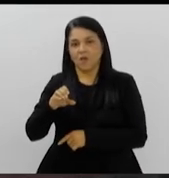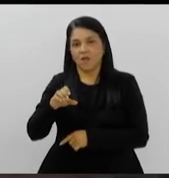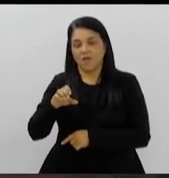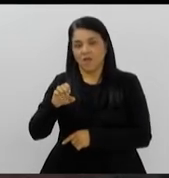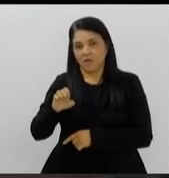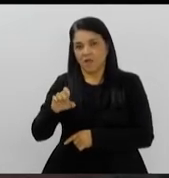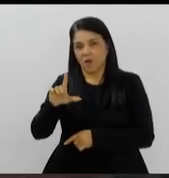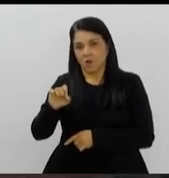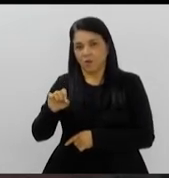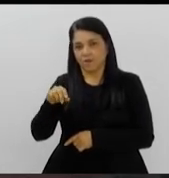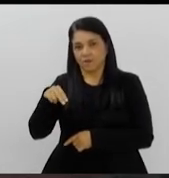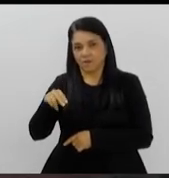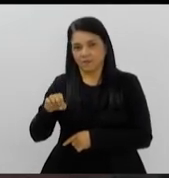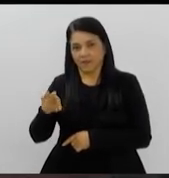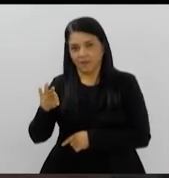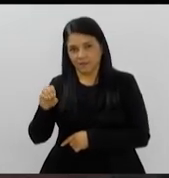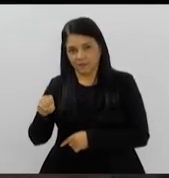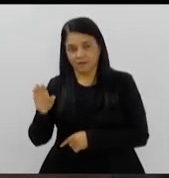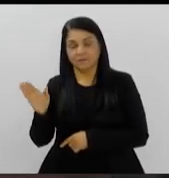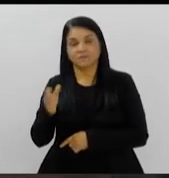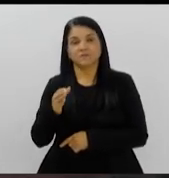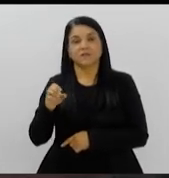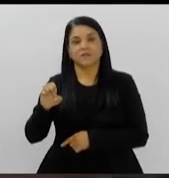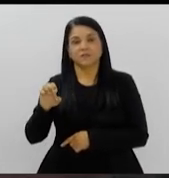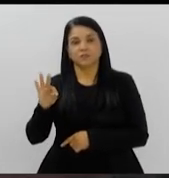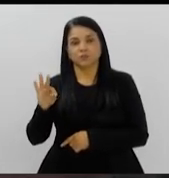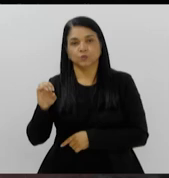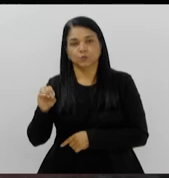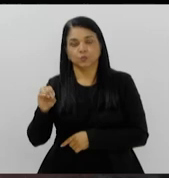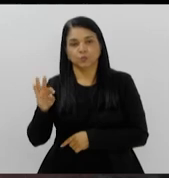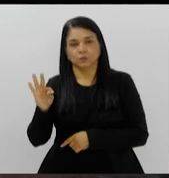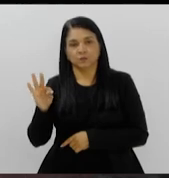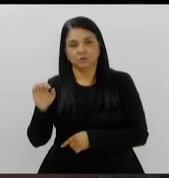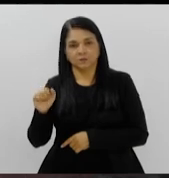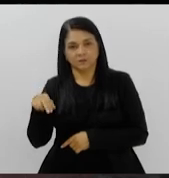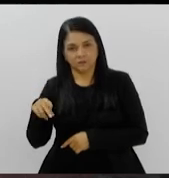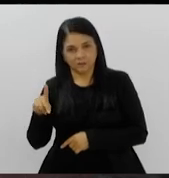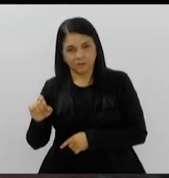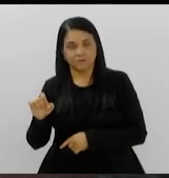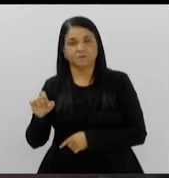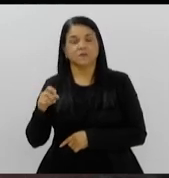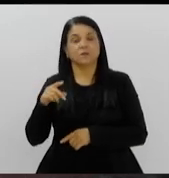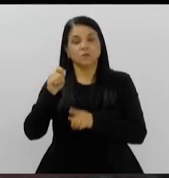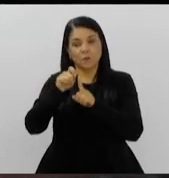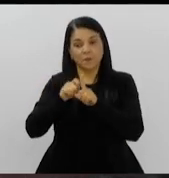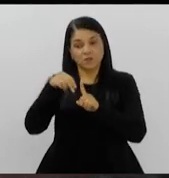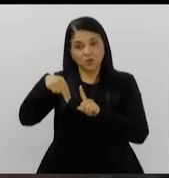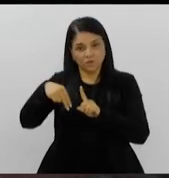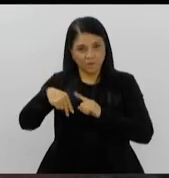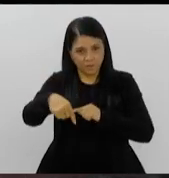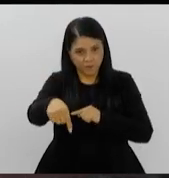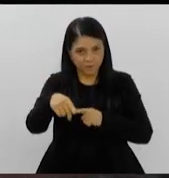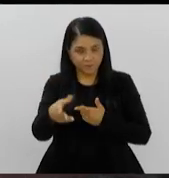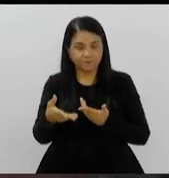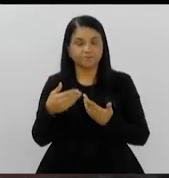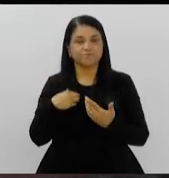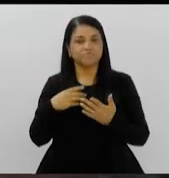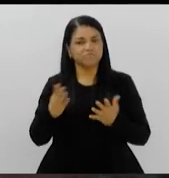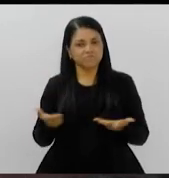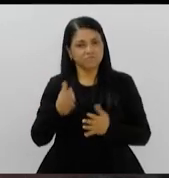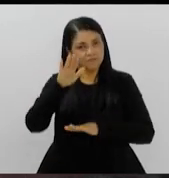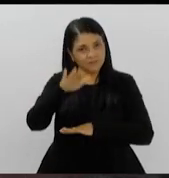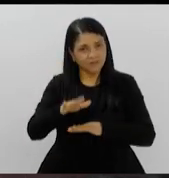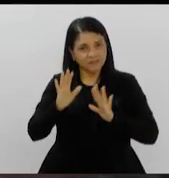de novembro. E queria também aqui na tarde de hoje celebrar com muita alegria o